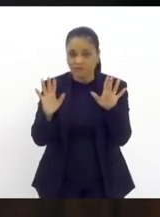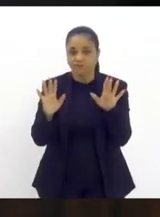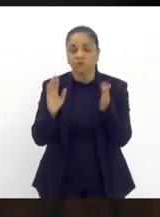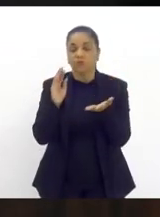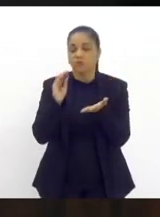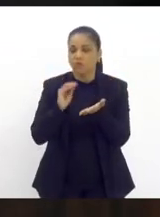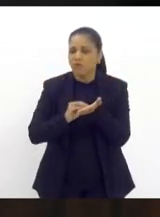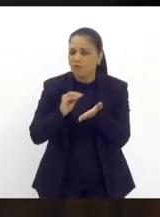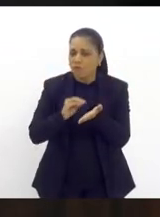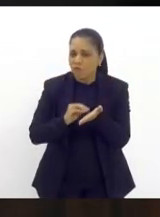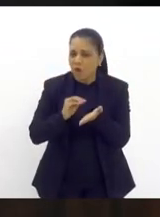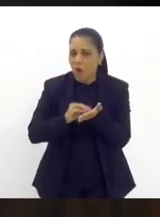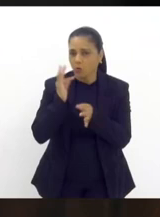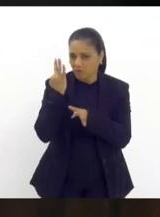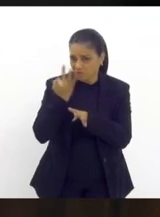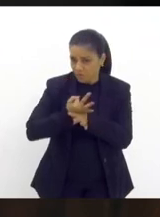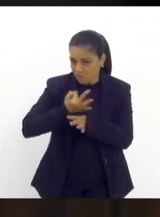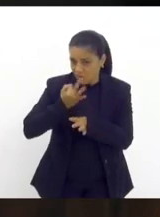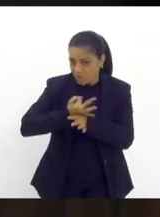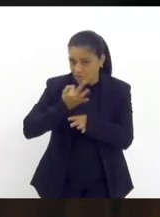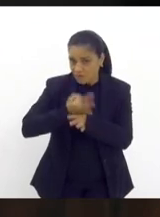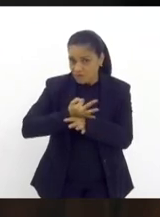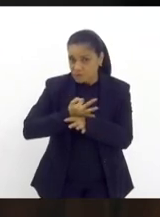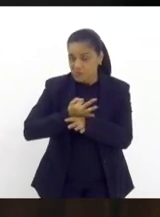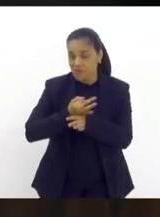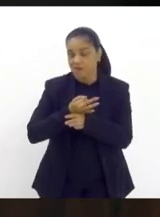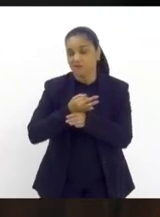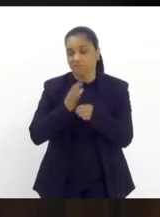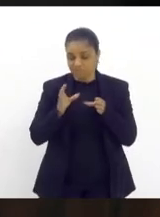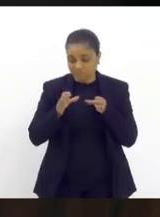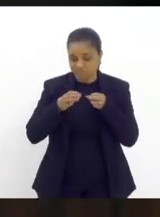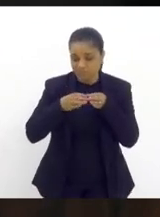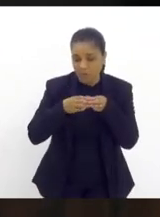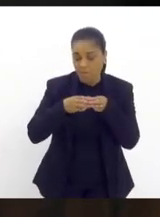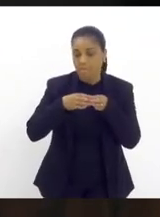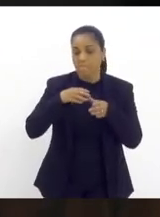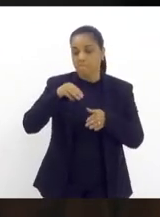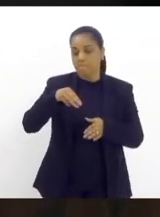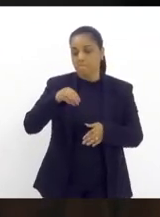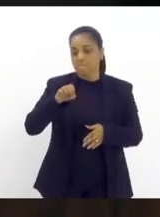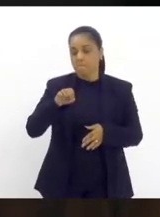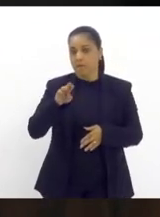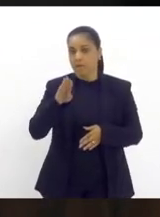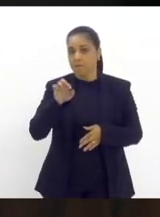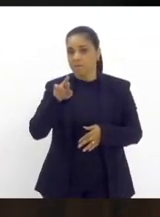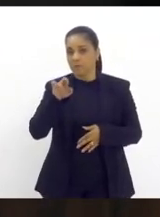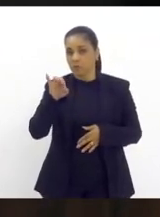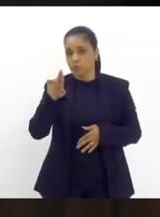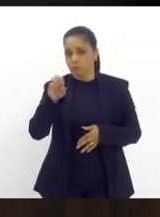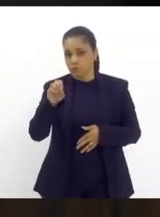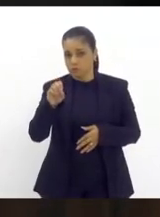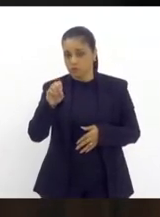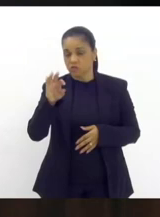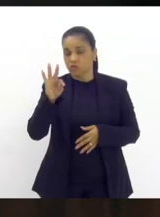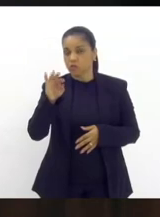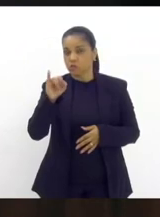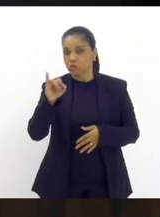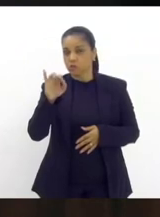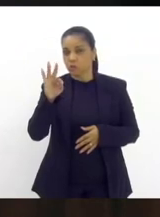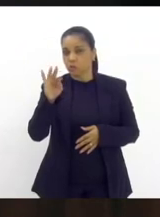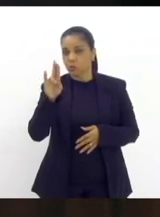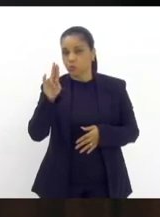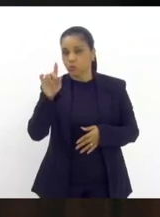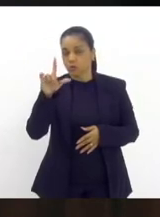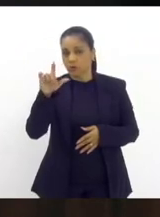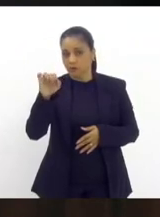ausência na ausência dos membros titulares vale o